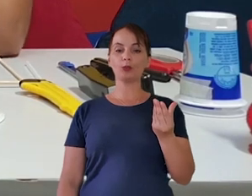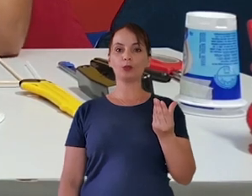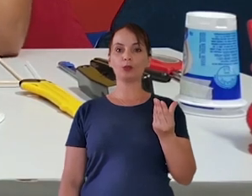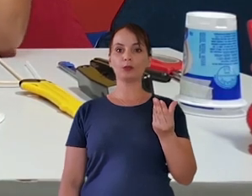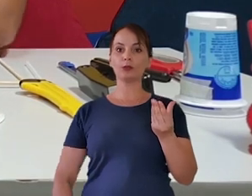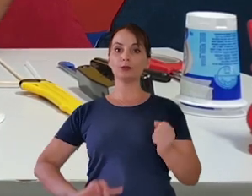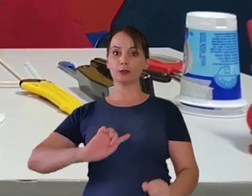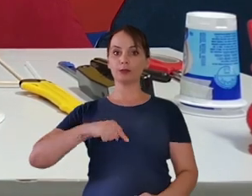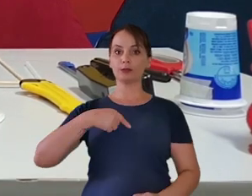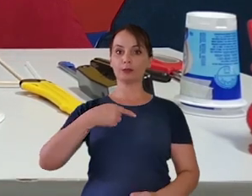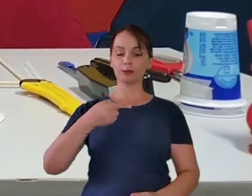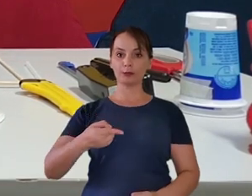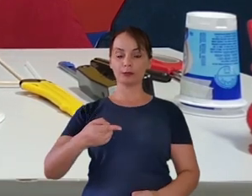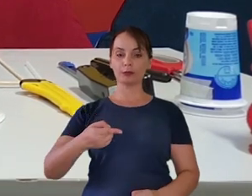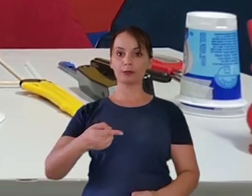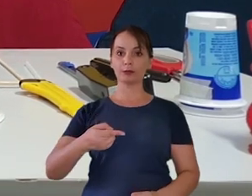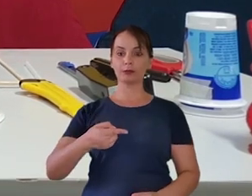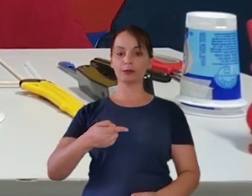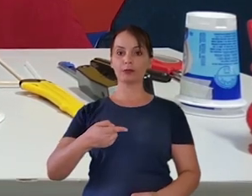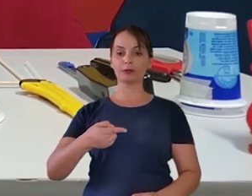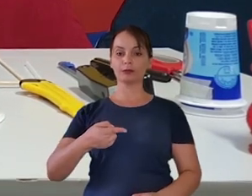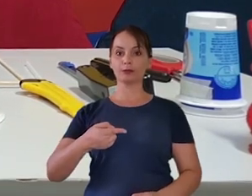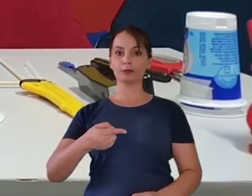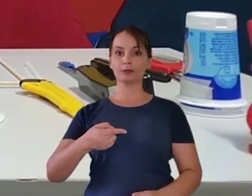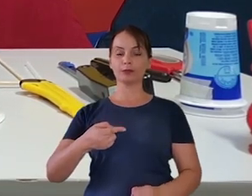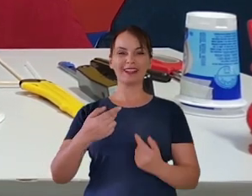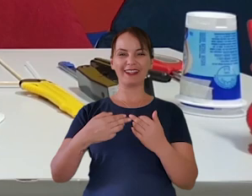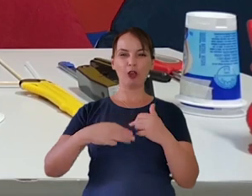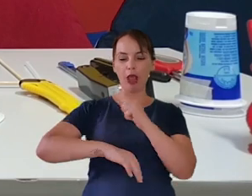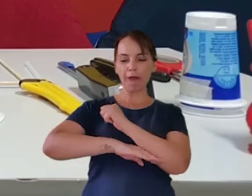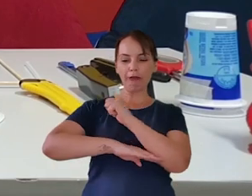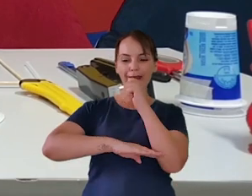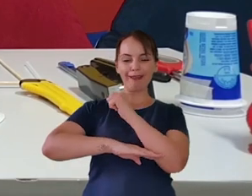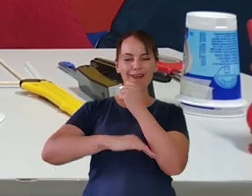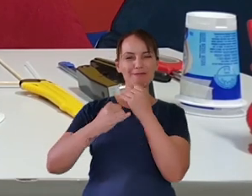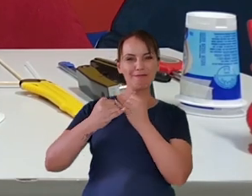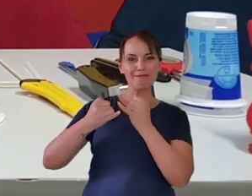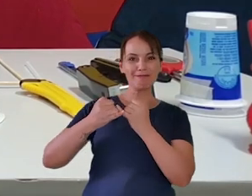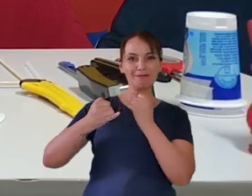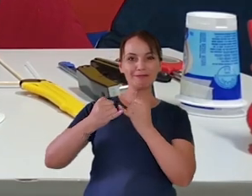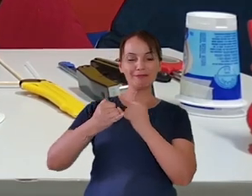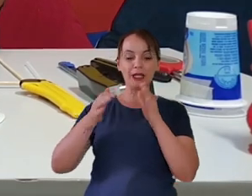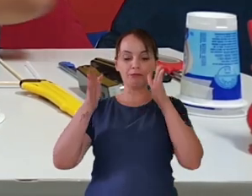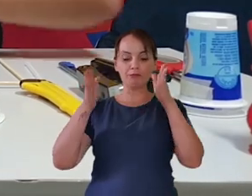E depois vamos abrir como 2 janelinhas na parede da nossa garrafa.